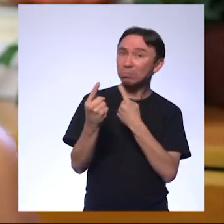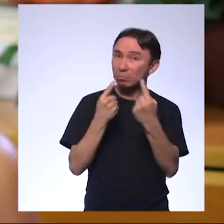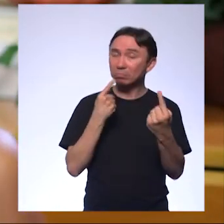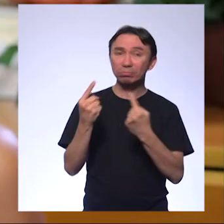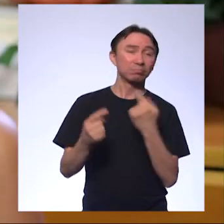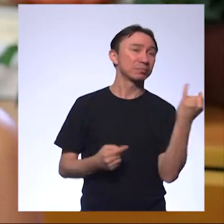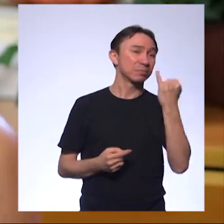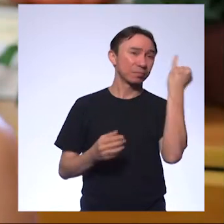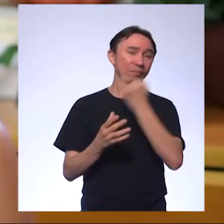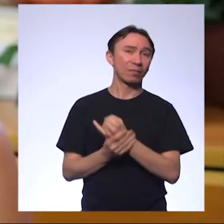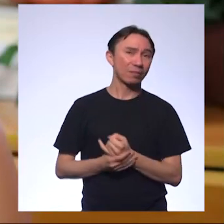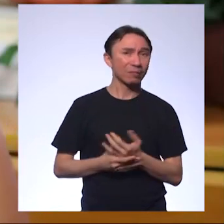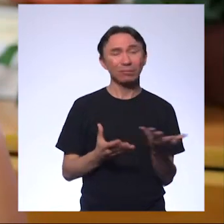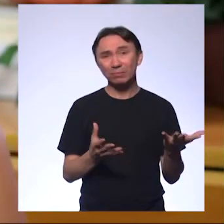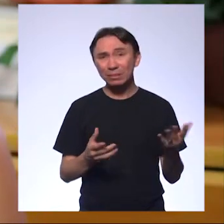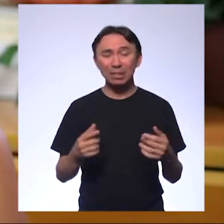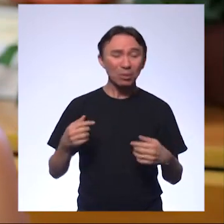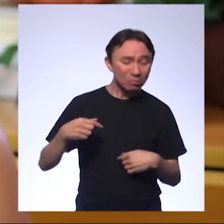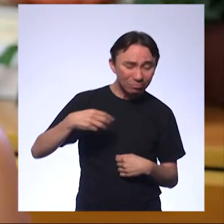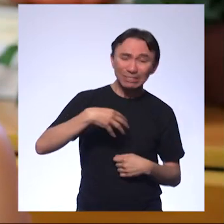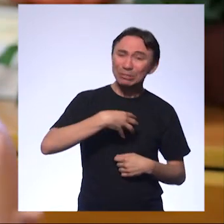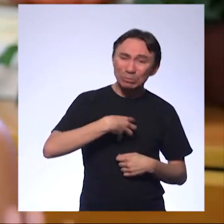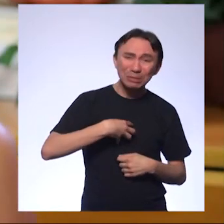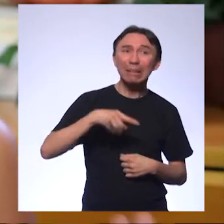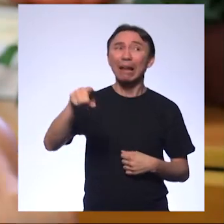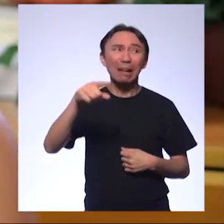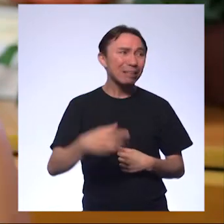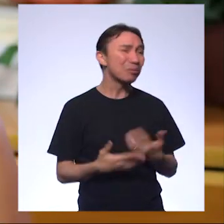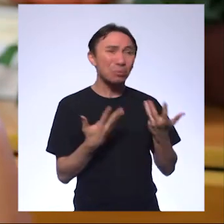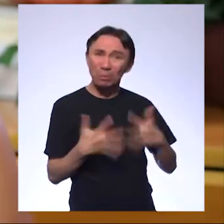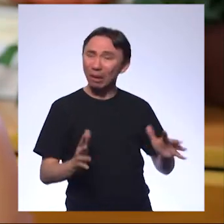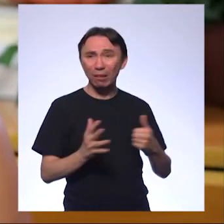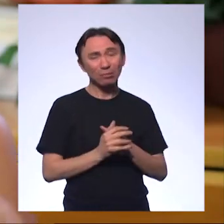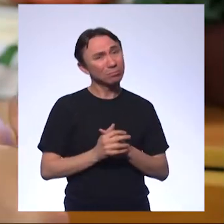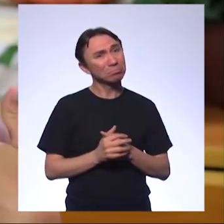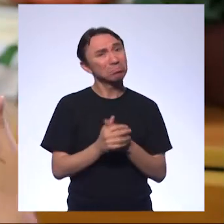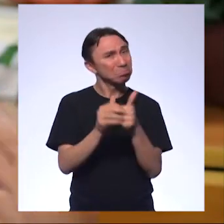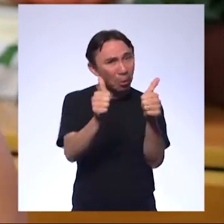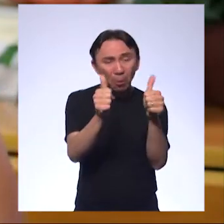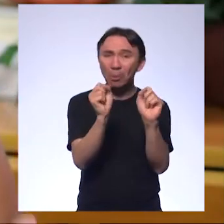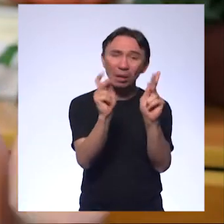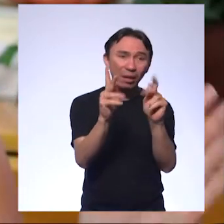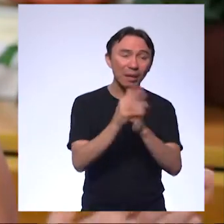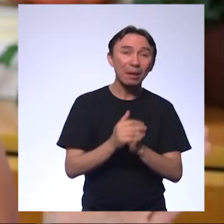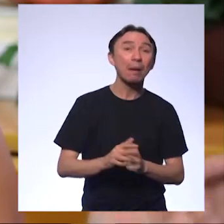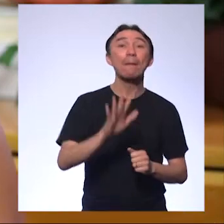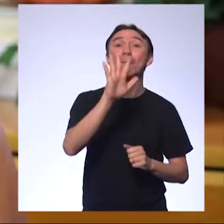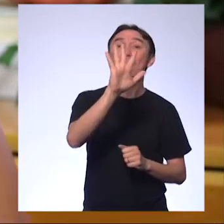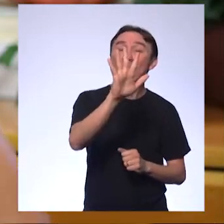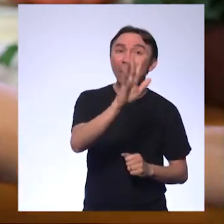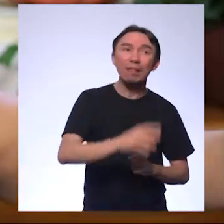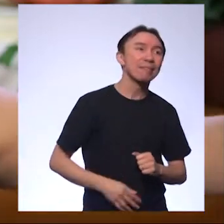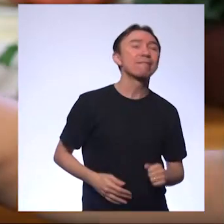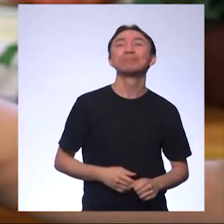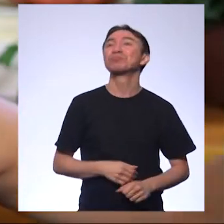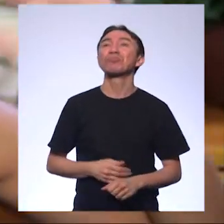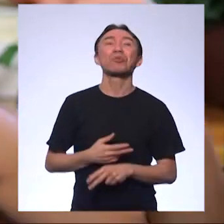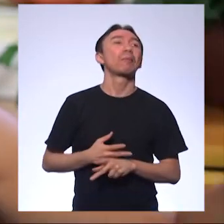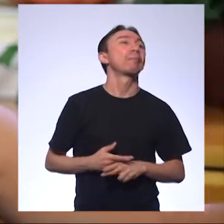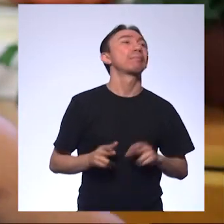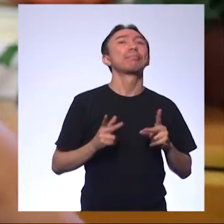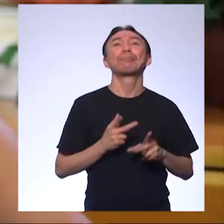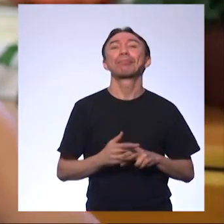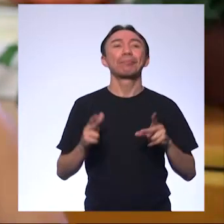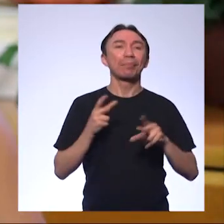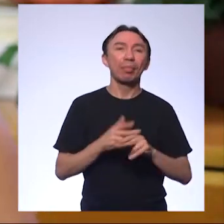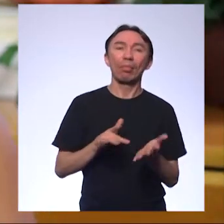se o sentimento não for o que a pessoa estava esperando de você. O que não tá tudo bem é fingir que nada tá acontecendo e sumir